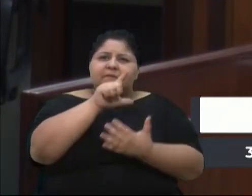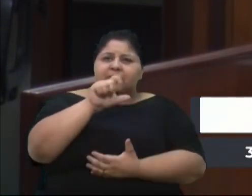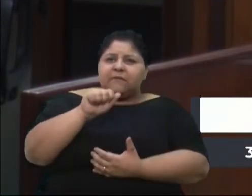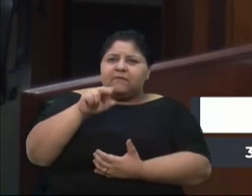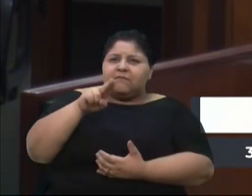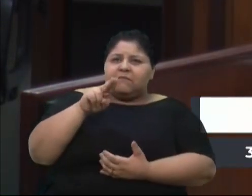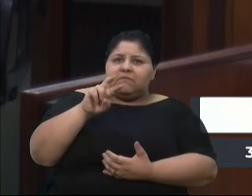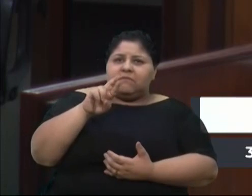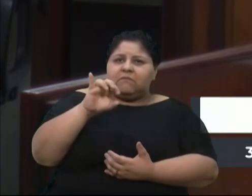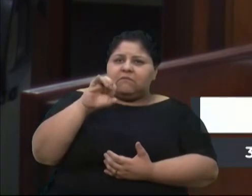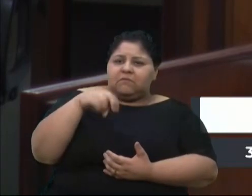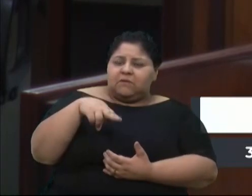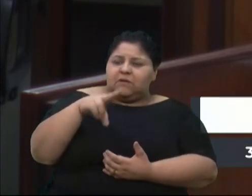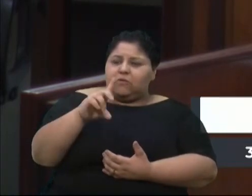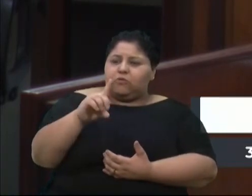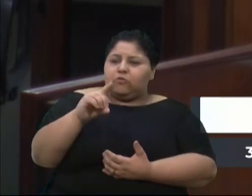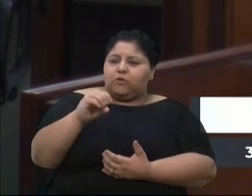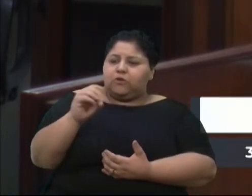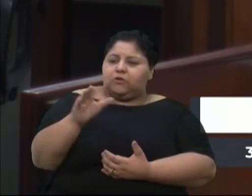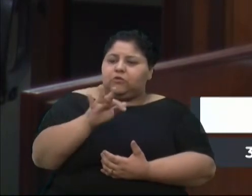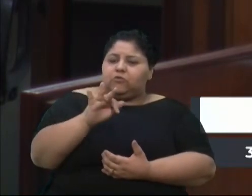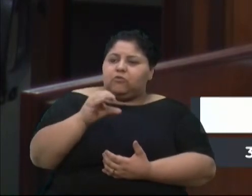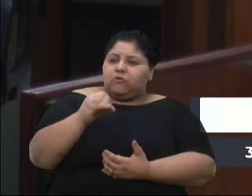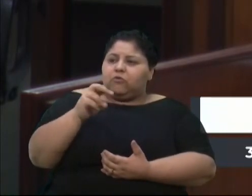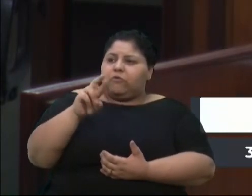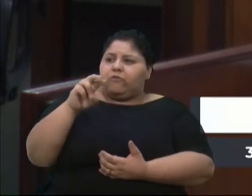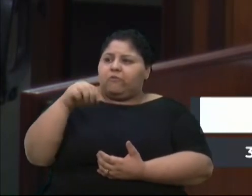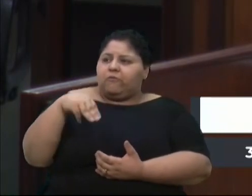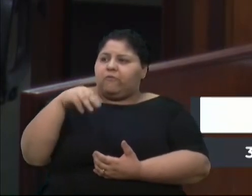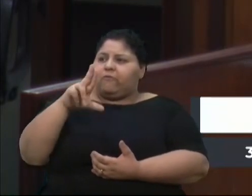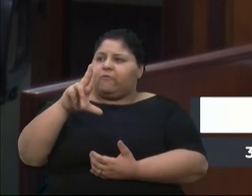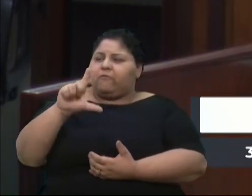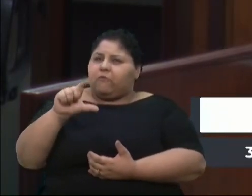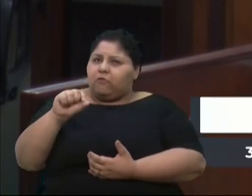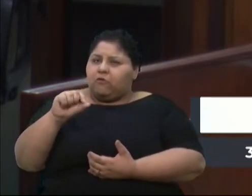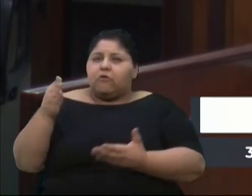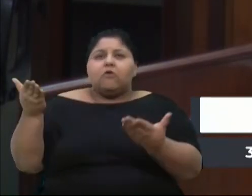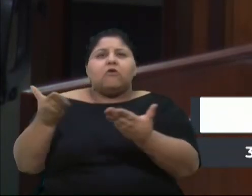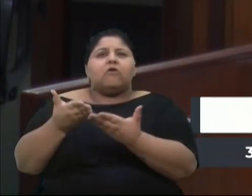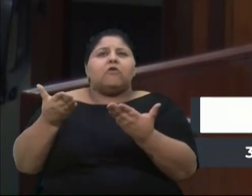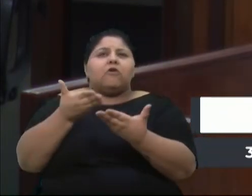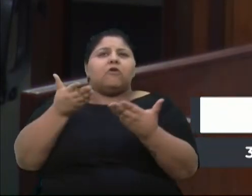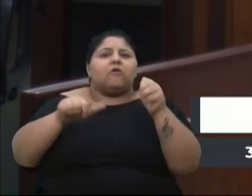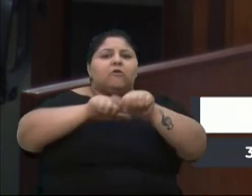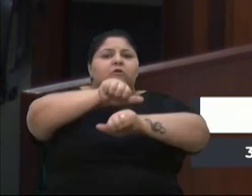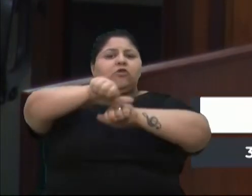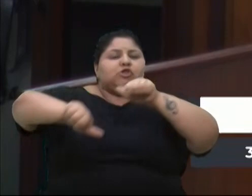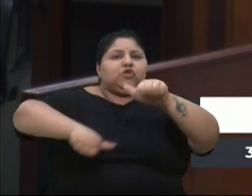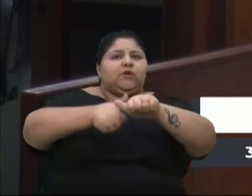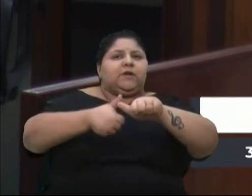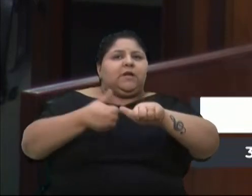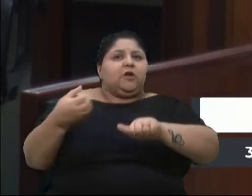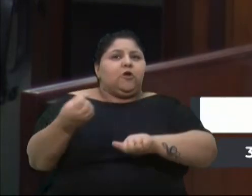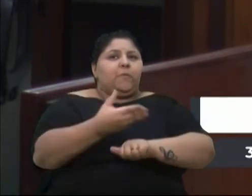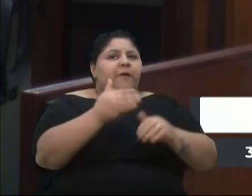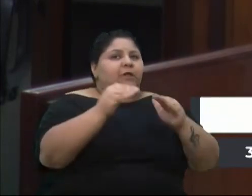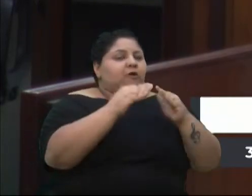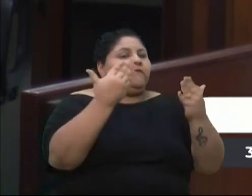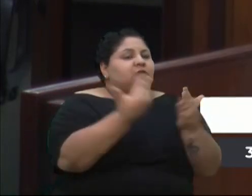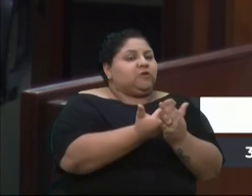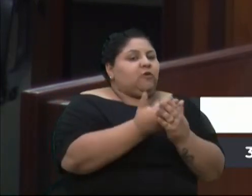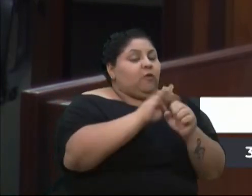Laurindo Fórmulo, que passará a funcionar agora uma nova escola ali no bairro. Muito